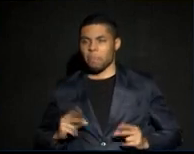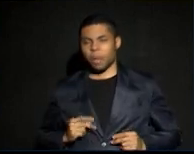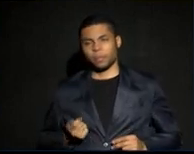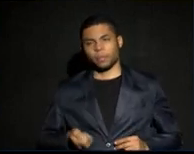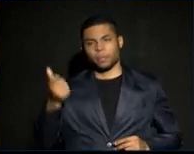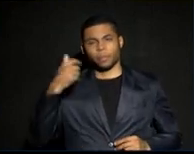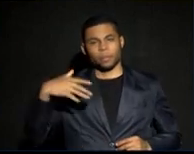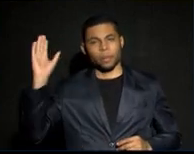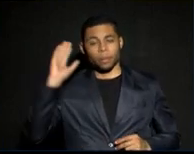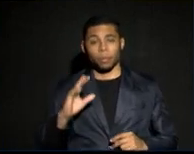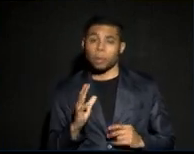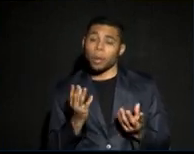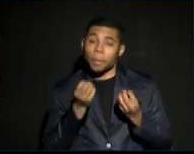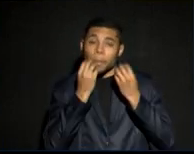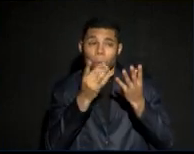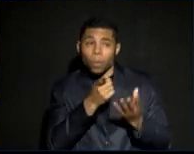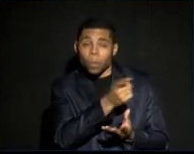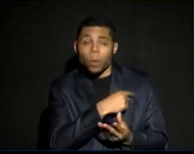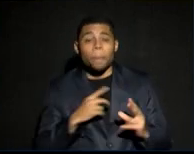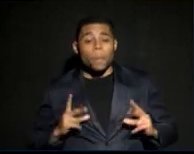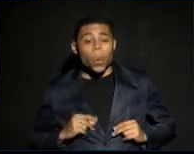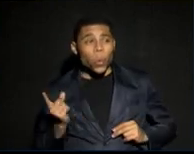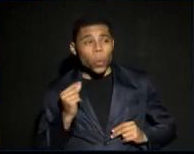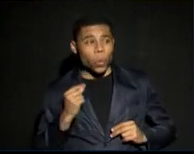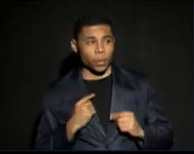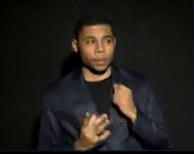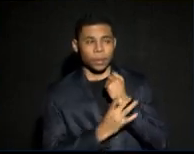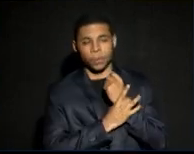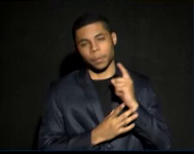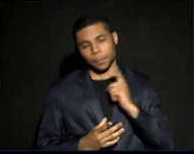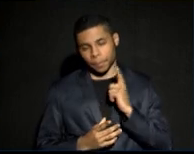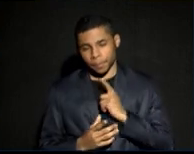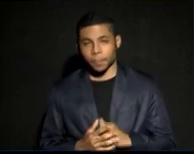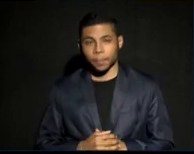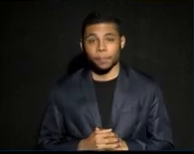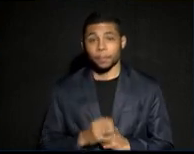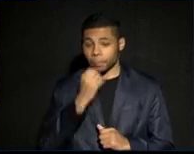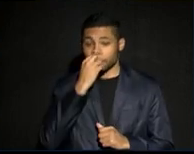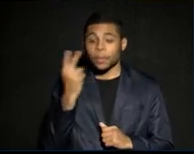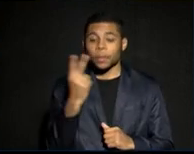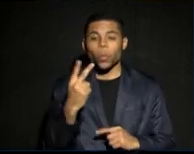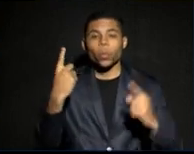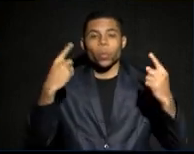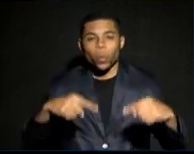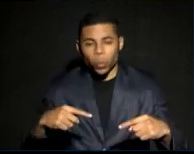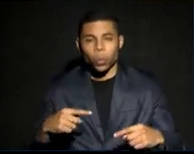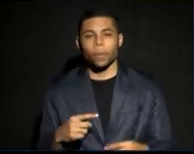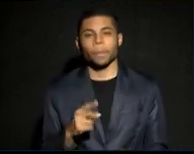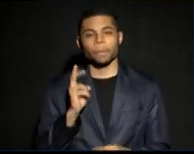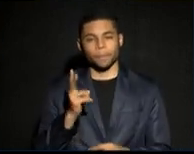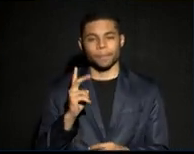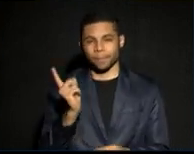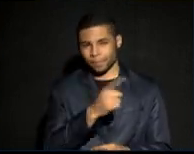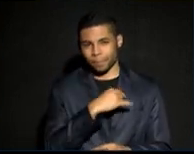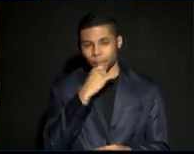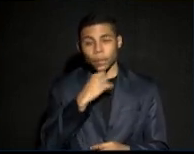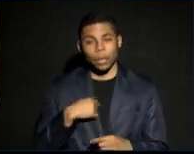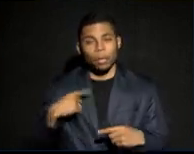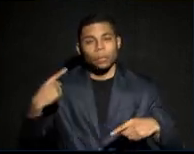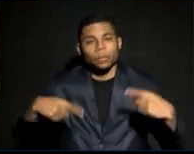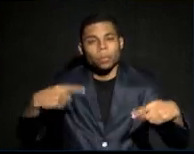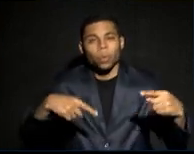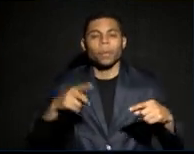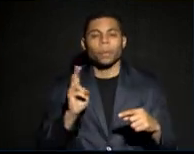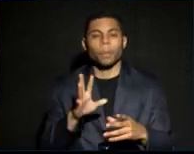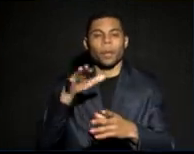isso e dá muito eu passei convicção que nós vamos passar para o segundo turno porque o incumbente sempre quando disputa